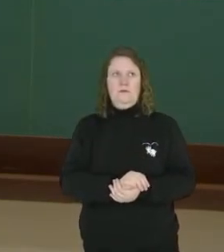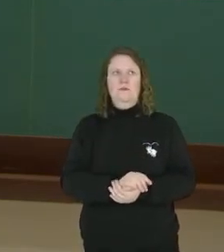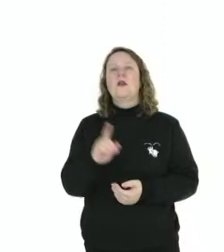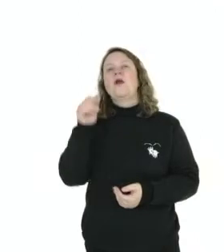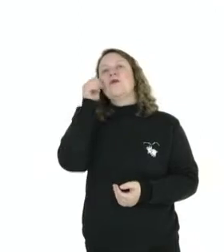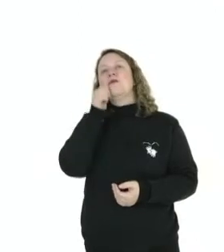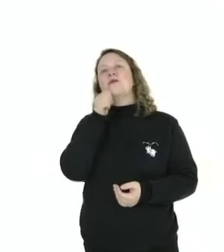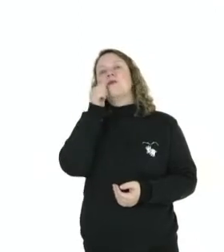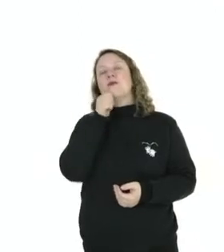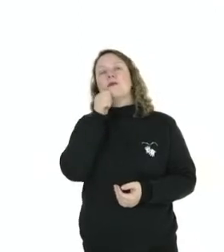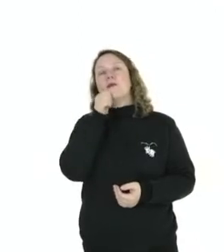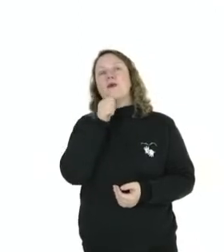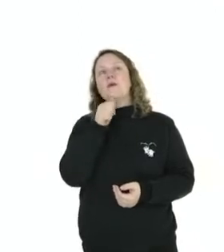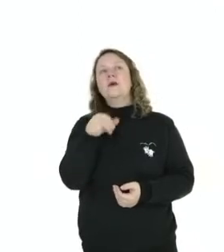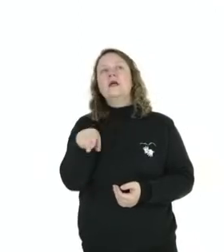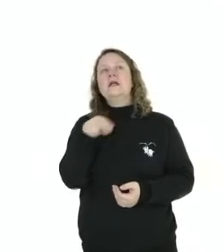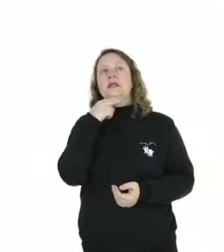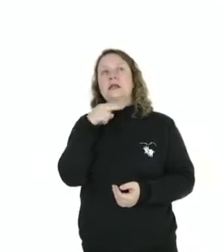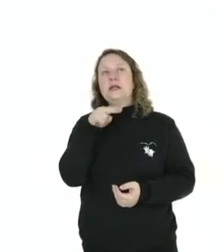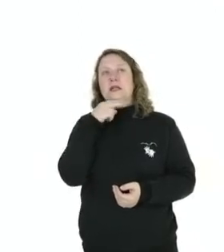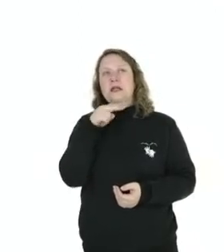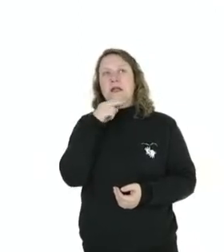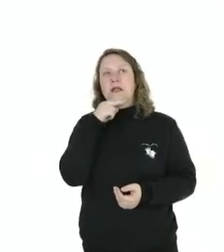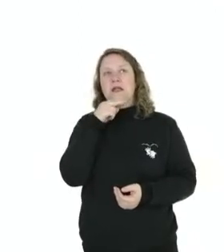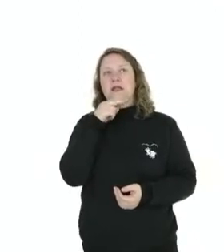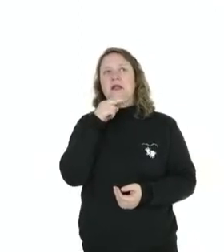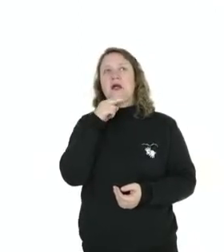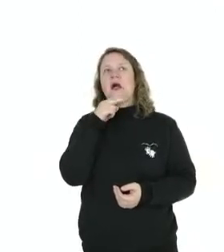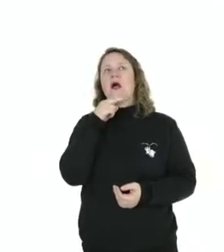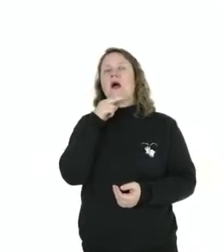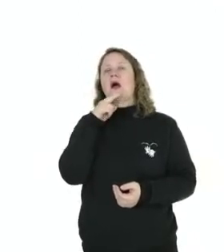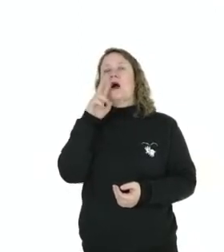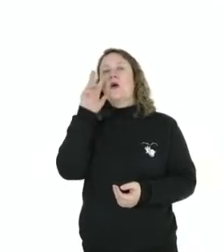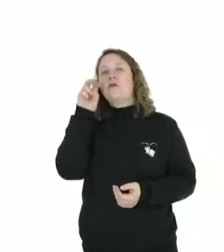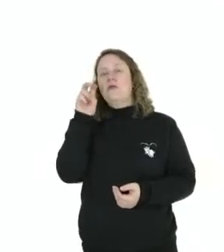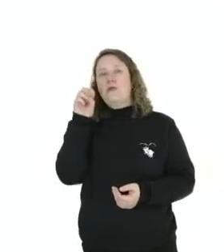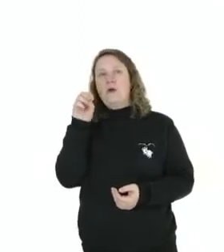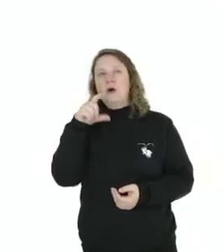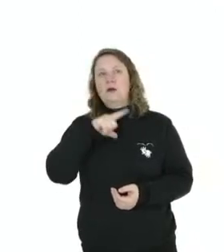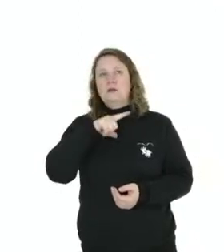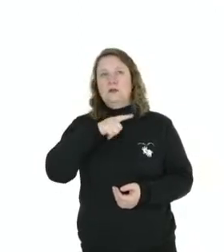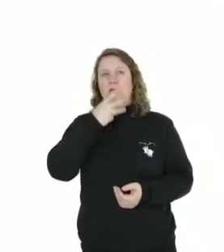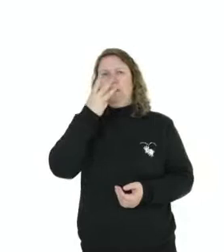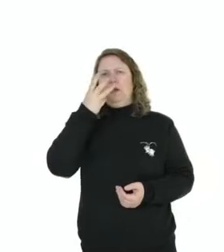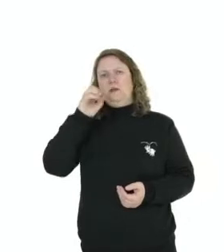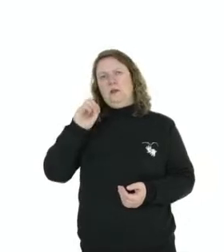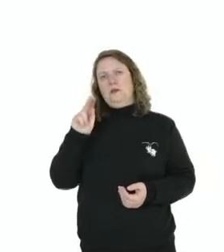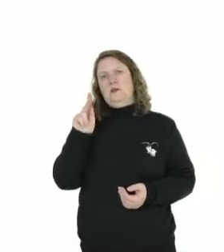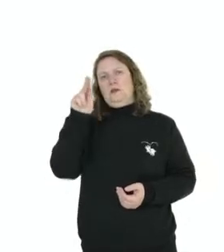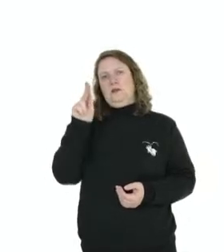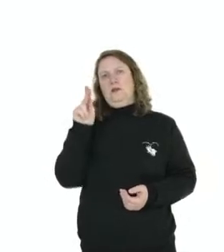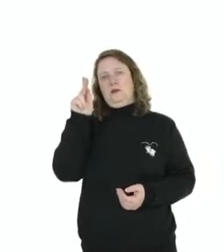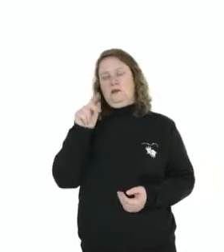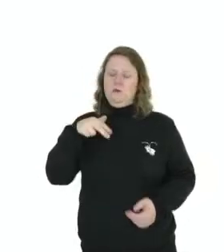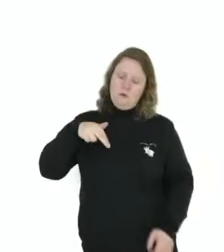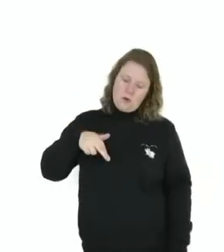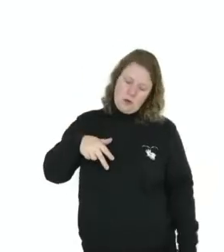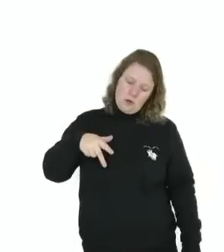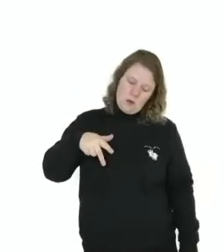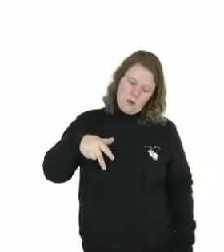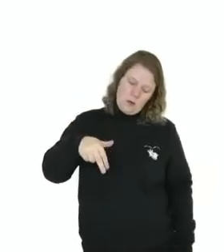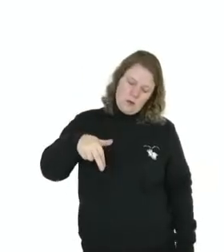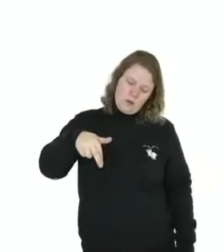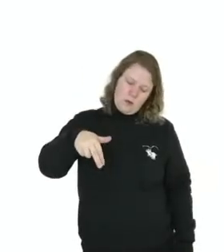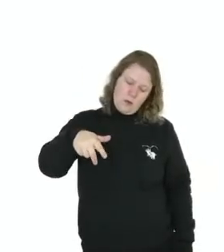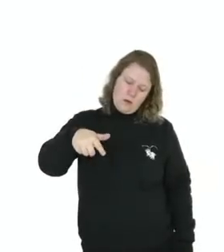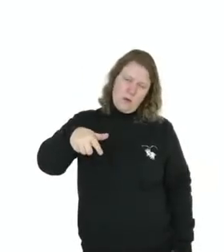Jurdiglina, netinha da vovó Jucleide, tem 30 quilos e está caminhando a 2 metros por segundo na ponte